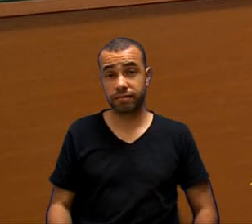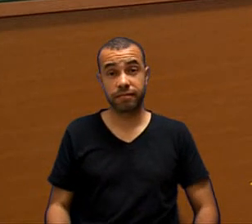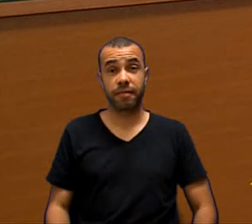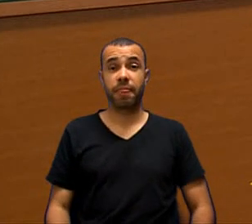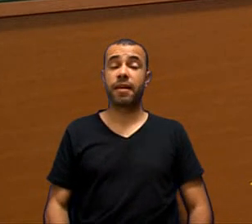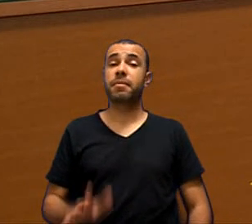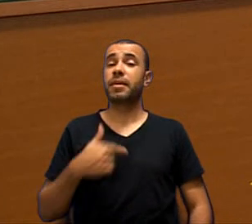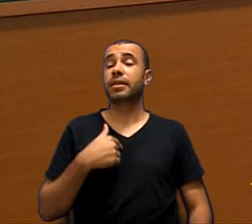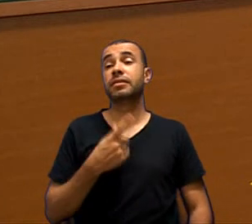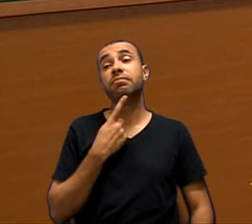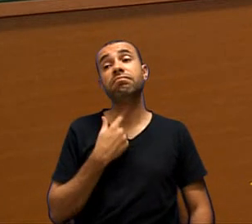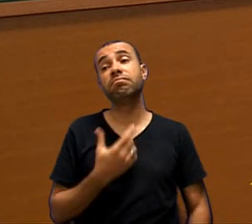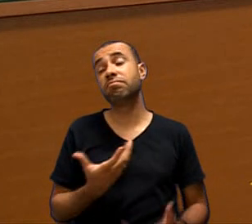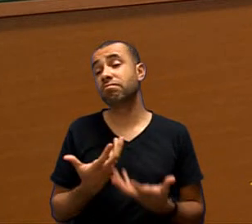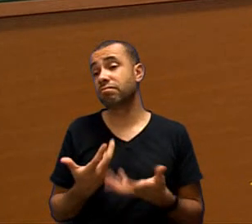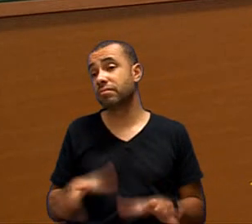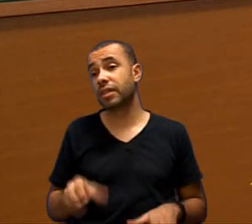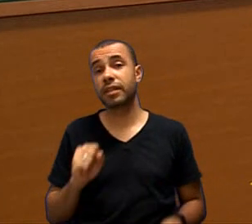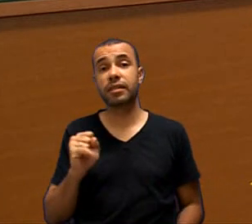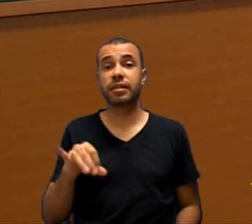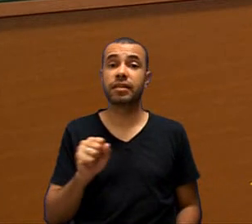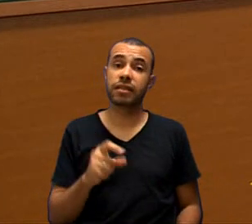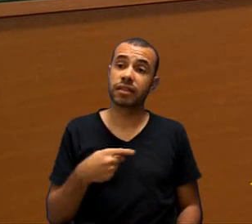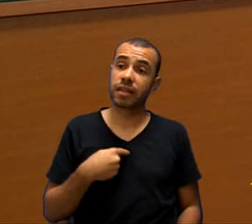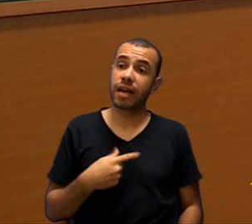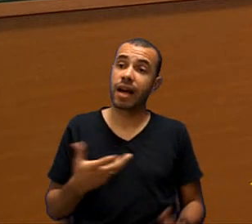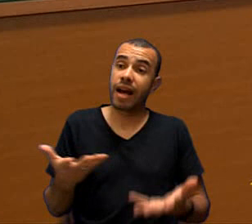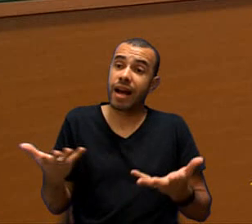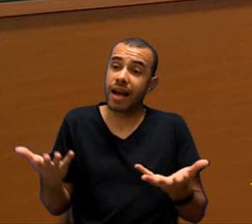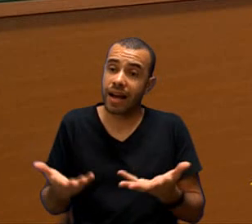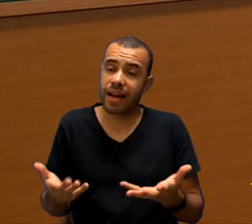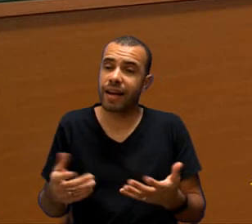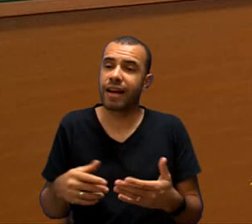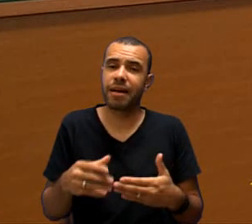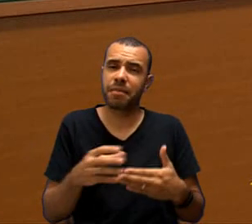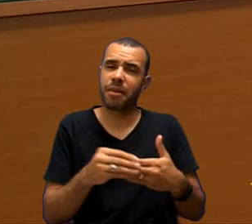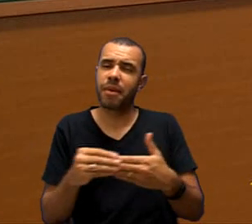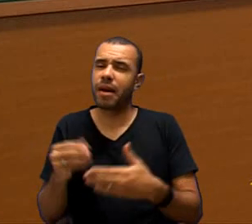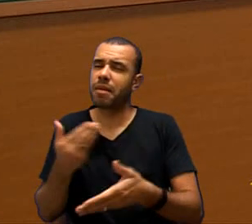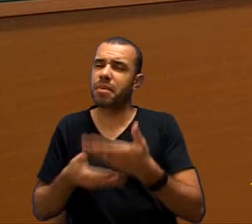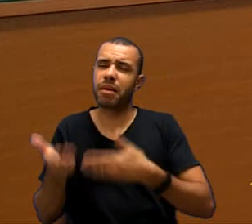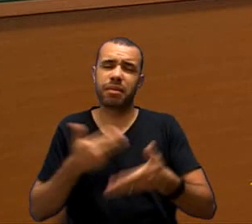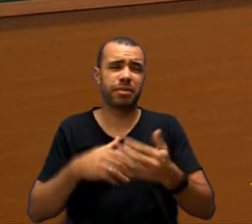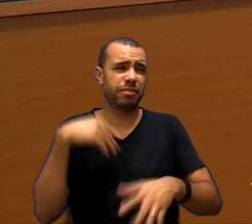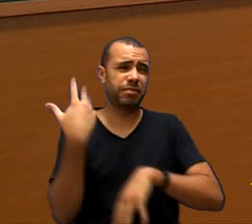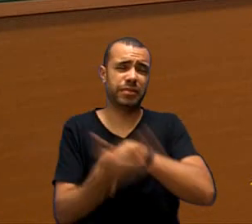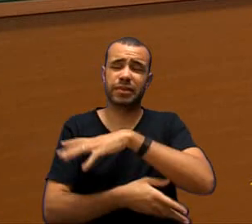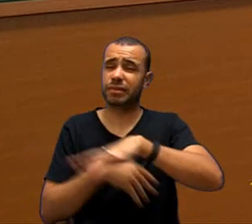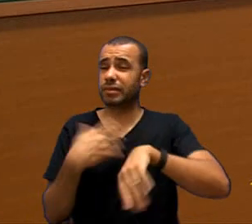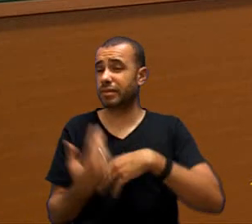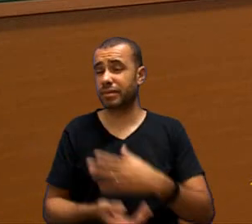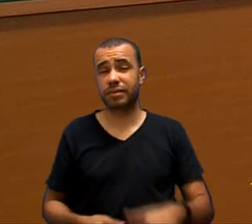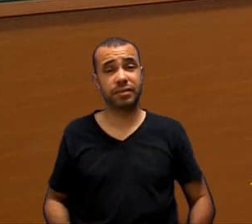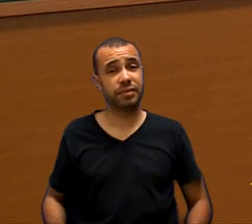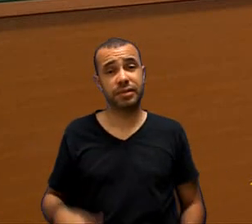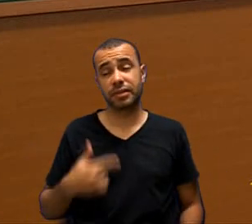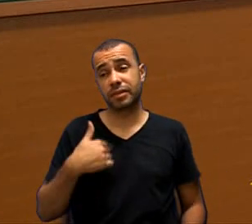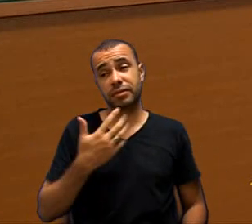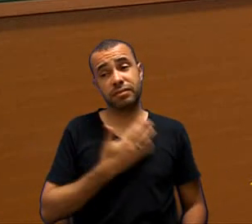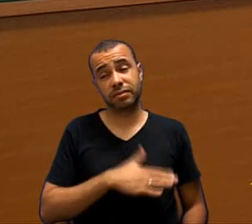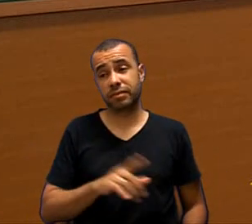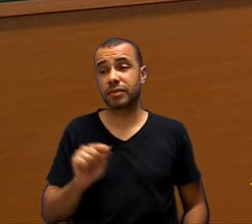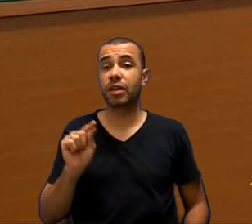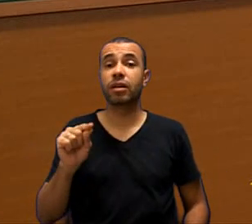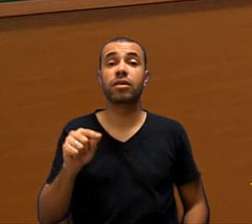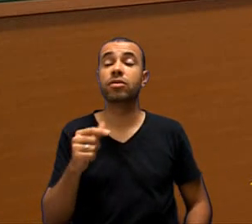Não, mas eu não gostaria. Justa, porque se eu abrir exceção agora, todas as outras pastas vão começar com essa... E vira uma bagunça. Eu não gostaria. Qual